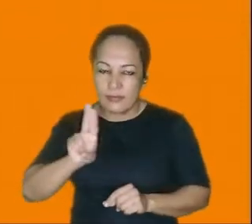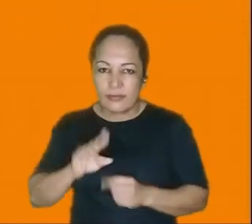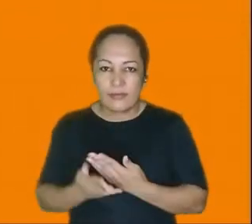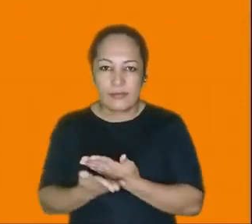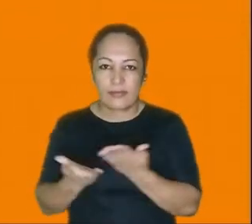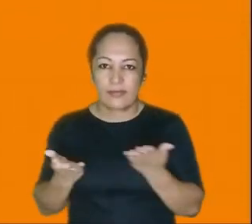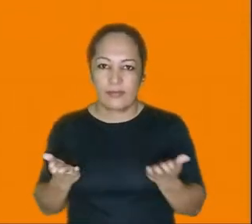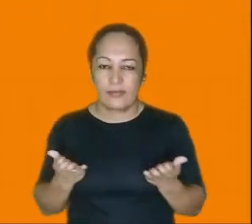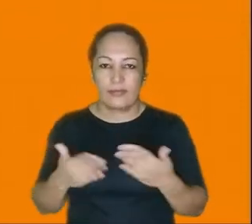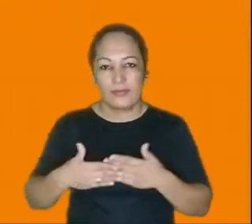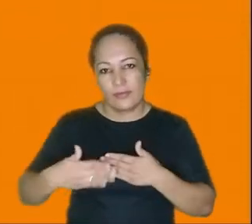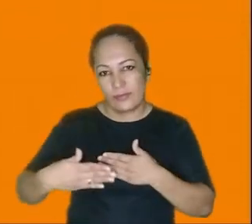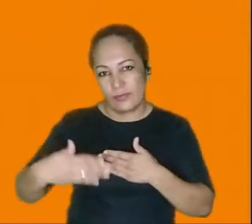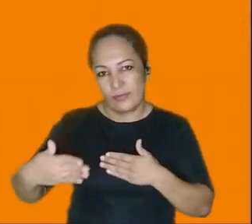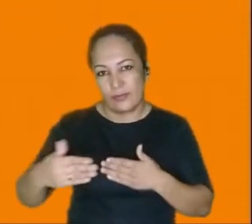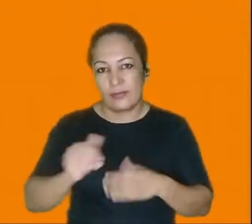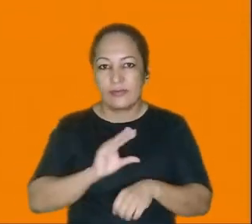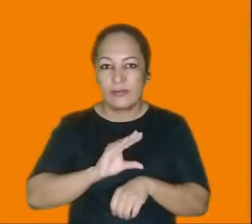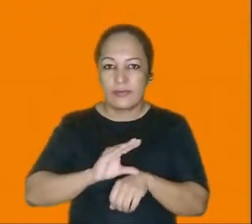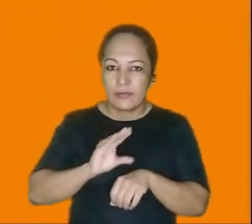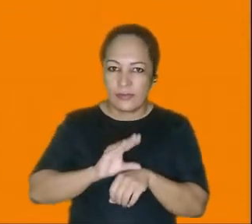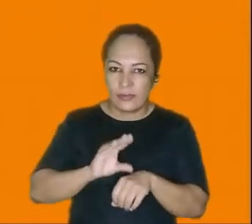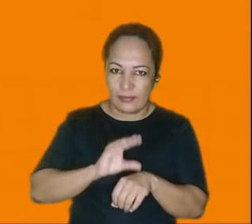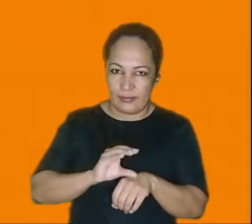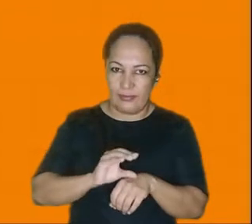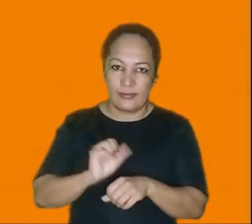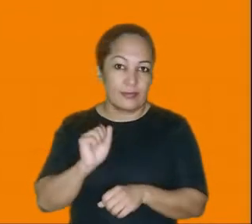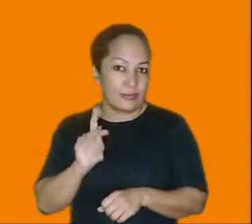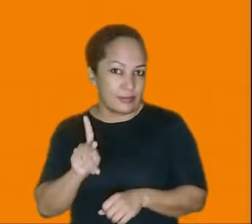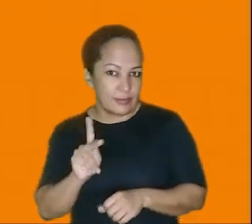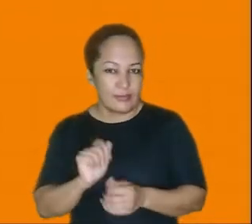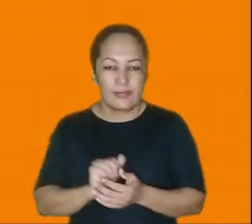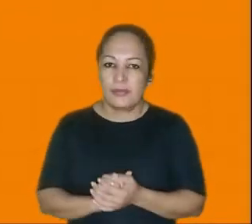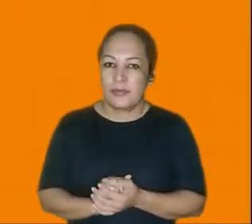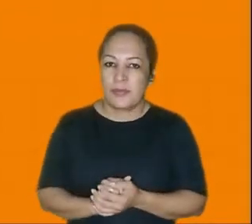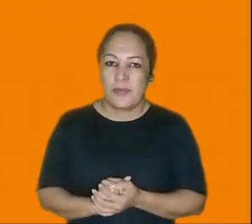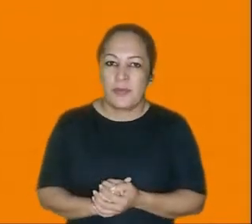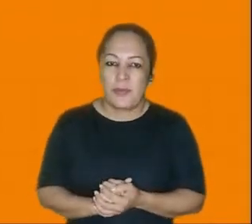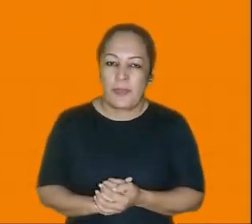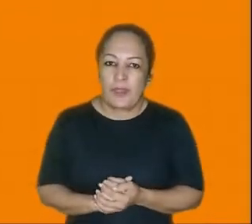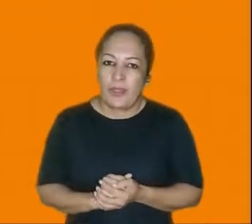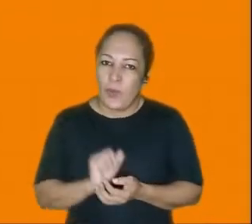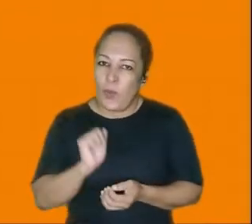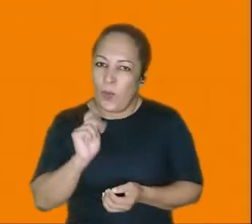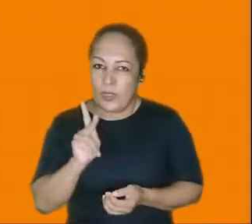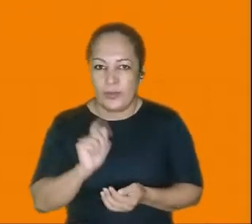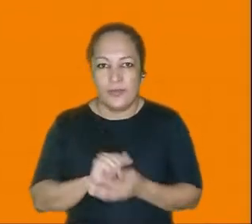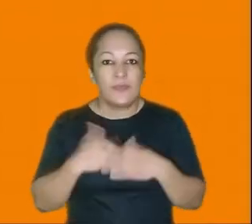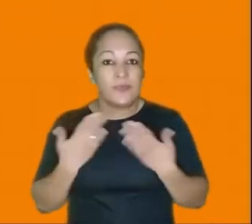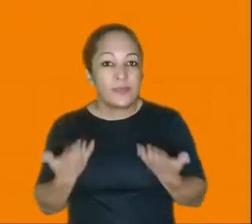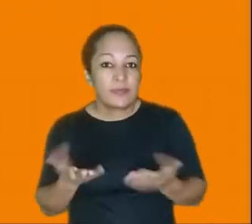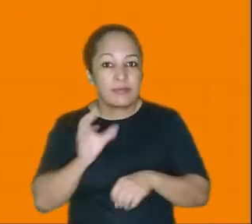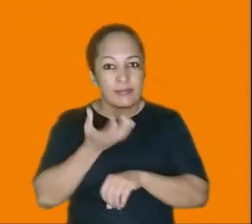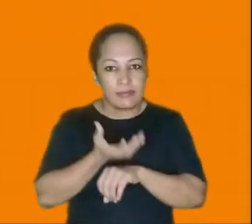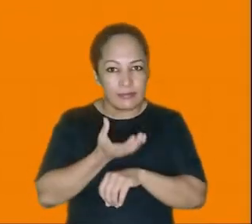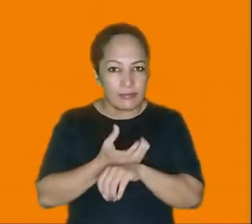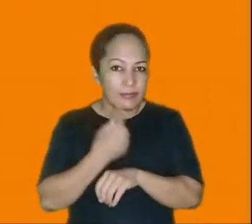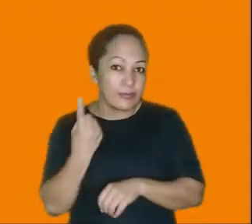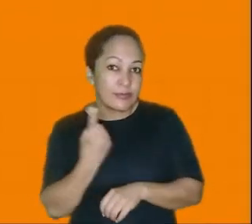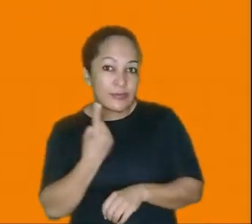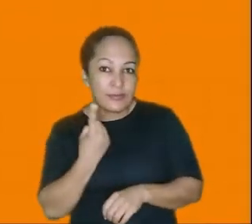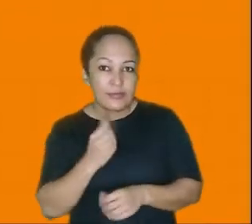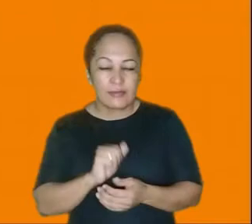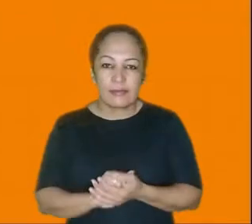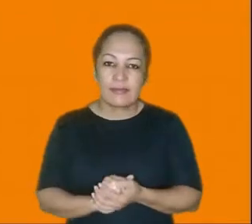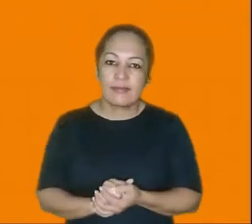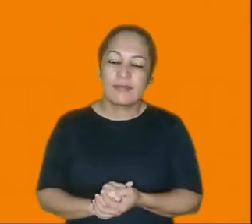todo o nosso curso, tá bom? Muito bem, então nós estamos na disciplina 1 ainda, estamos